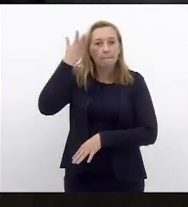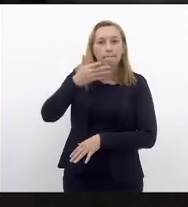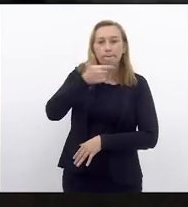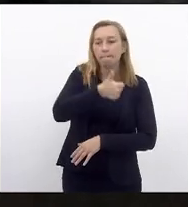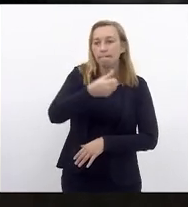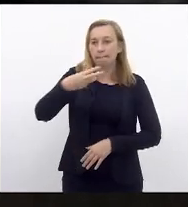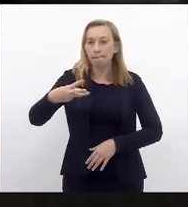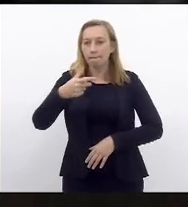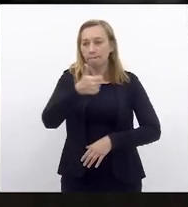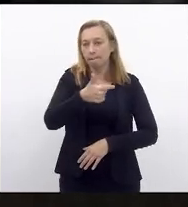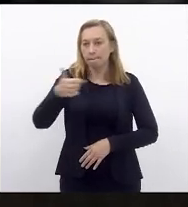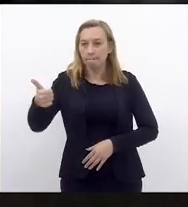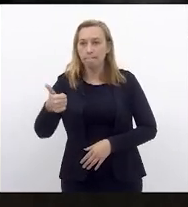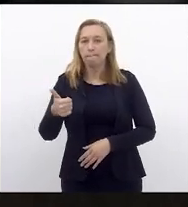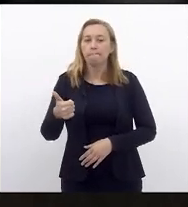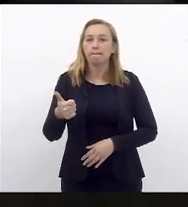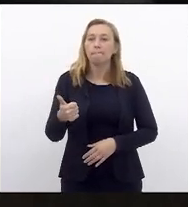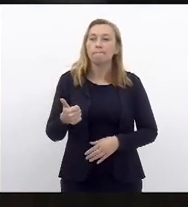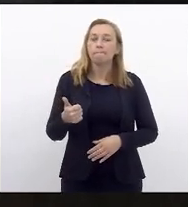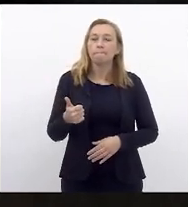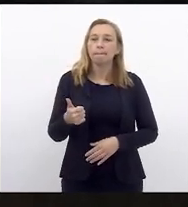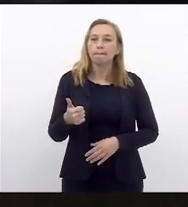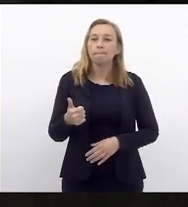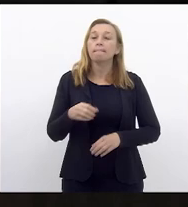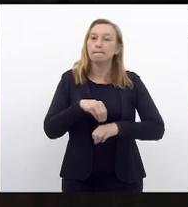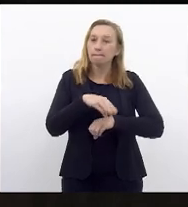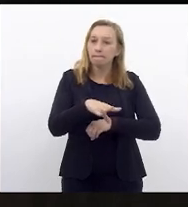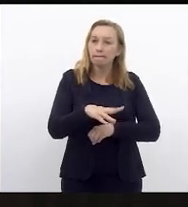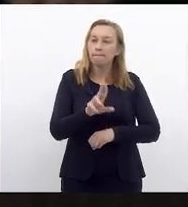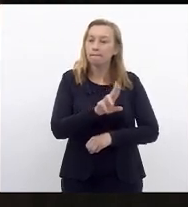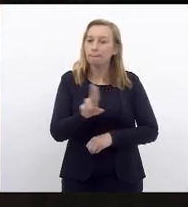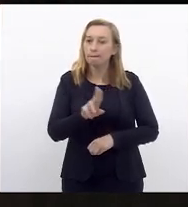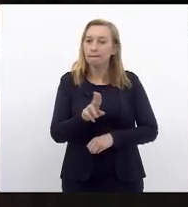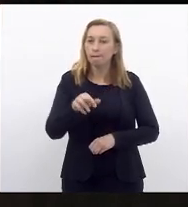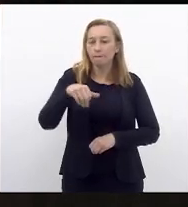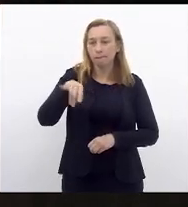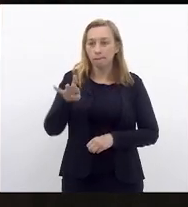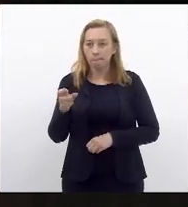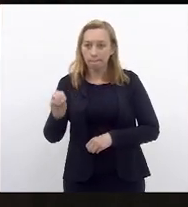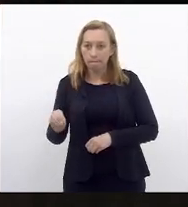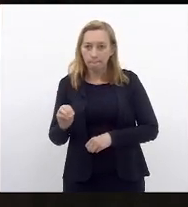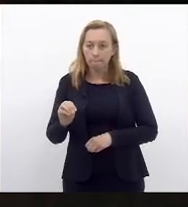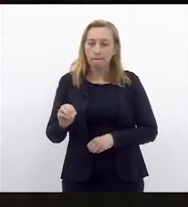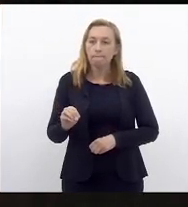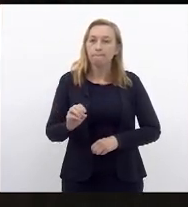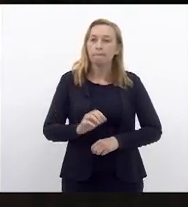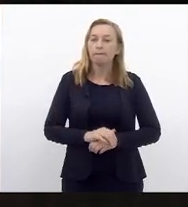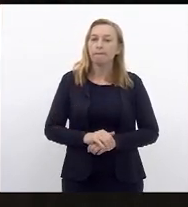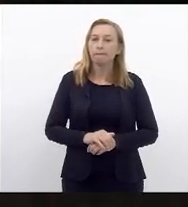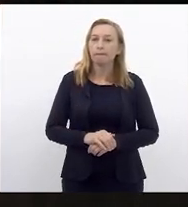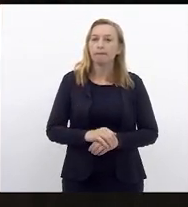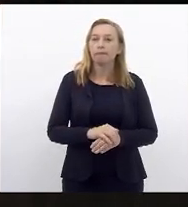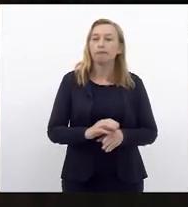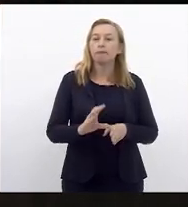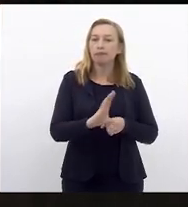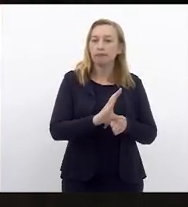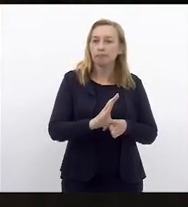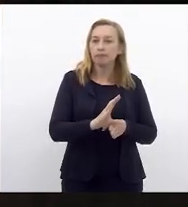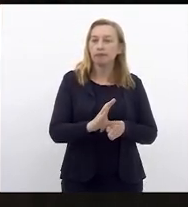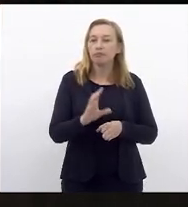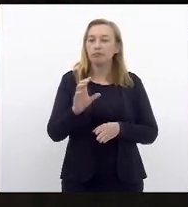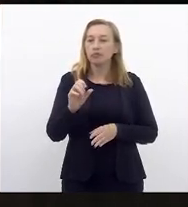13 de 2021, através da qual é indicado o nome do senhor Marcos Cipriano de Oliveira Melo para o cargo de conselheiro